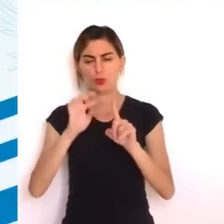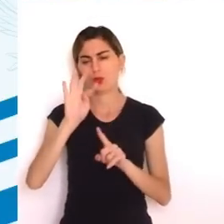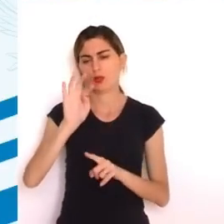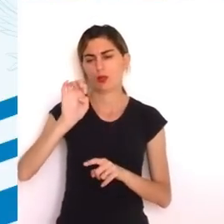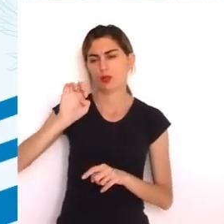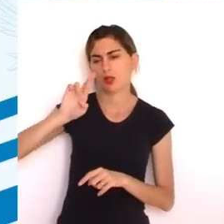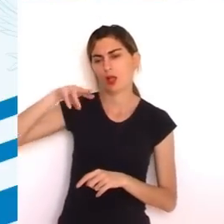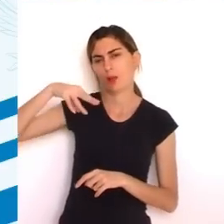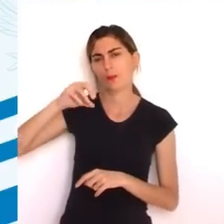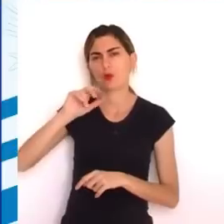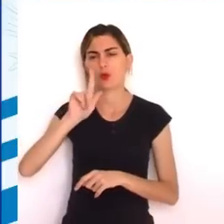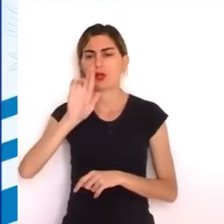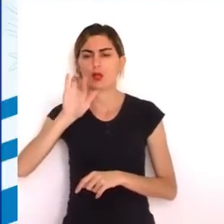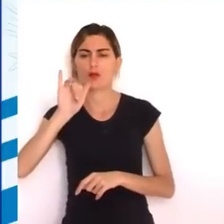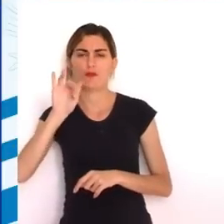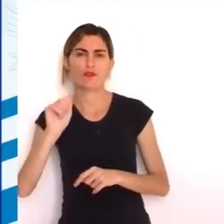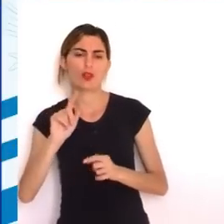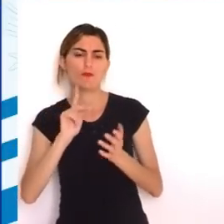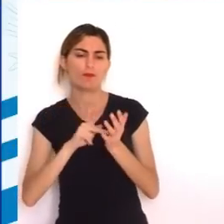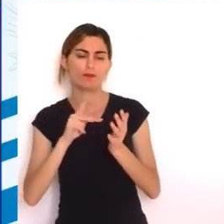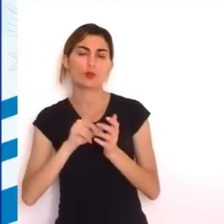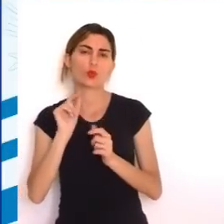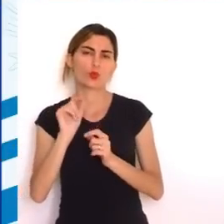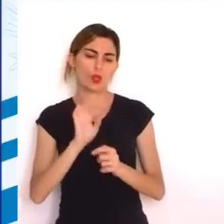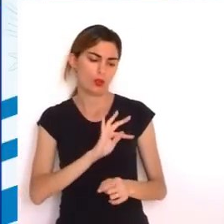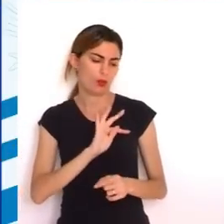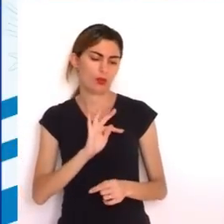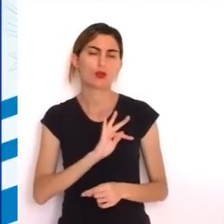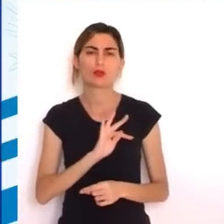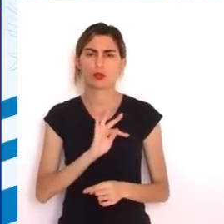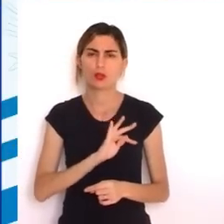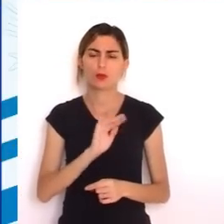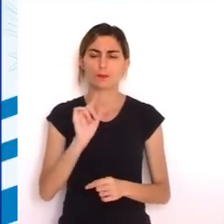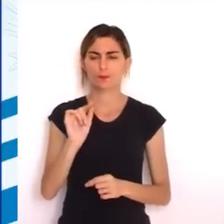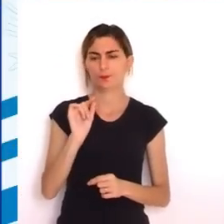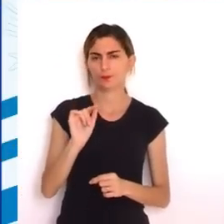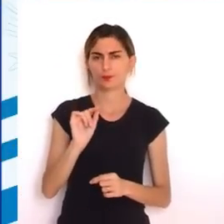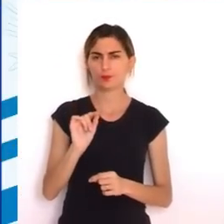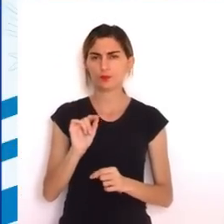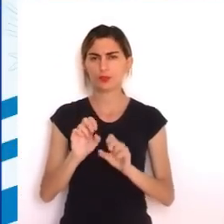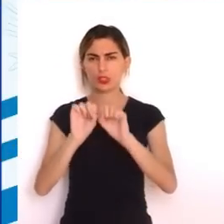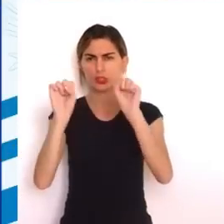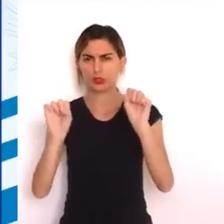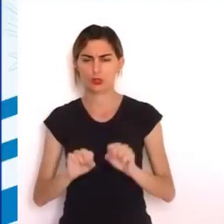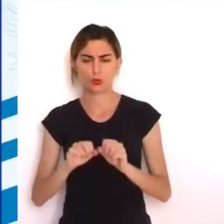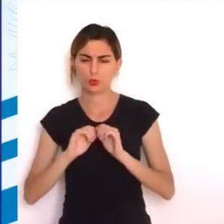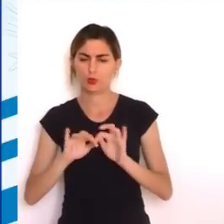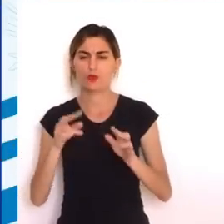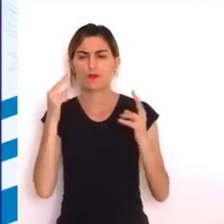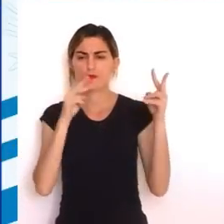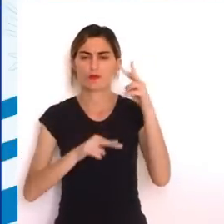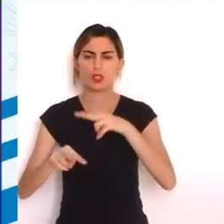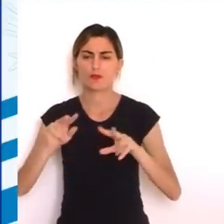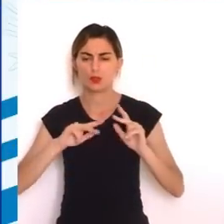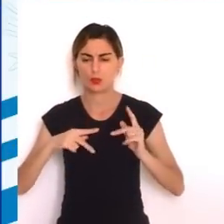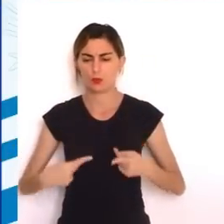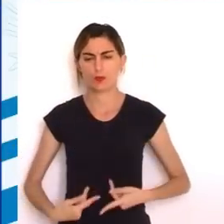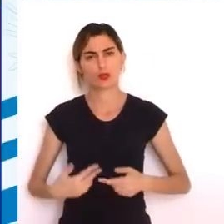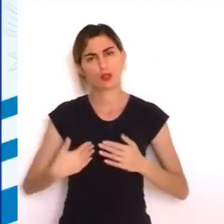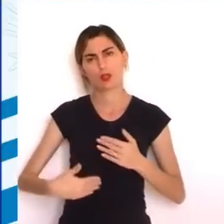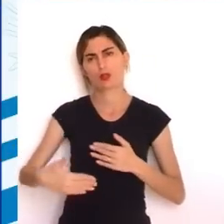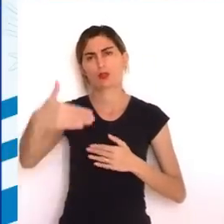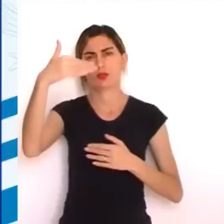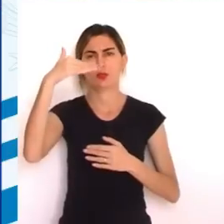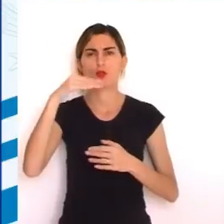sobre termografia. A termografia, na realidade, ela vai ser uma técnica que se estende à visão